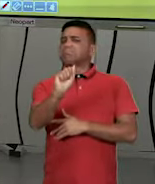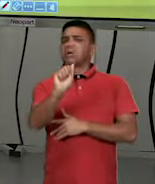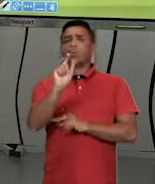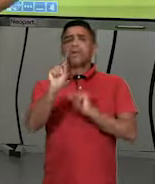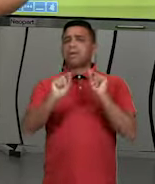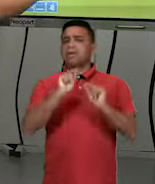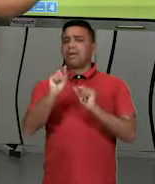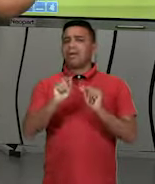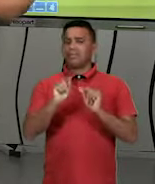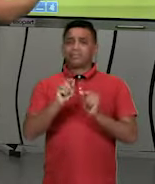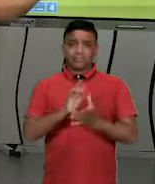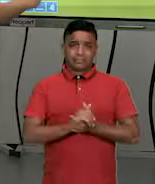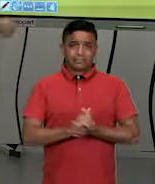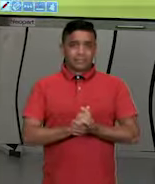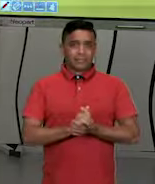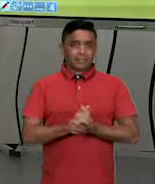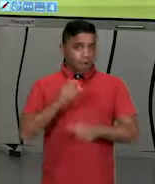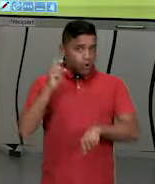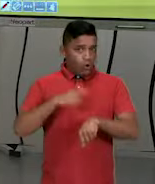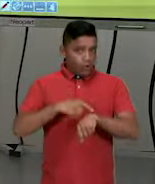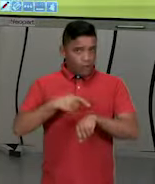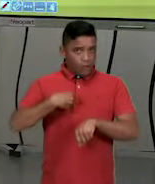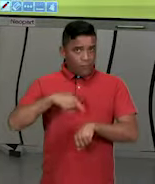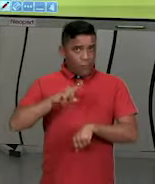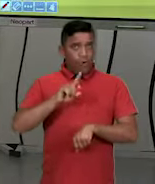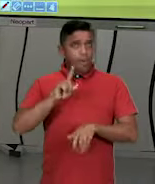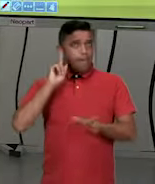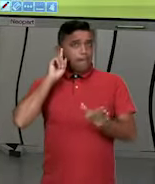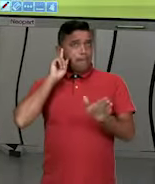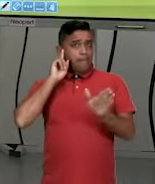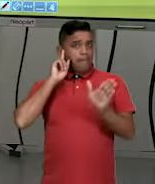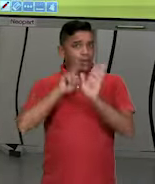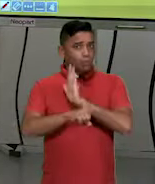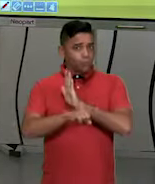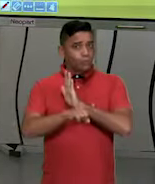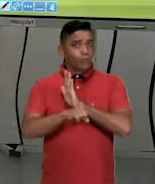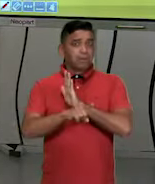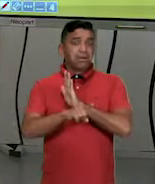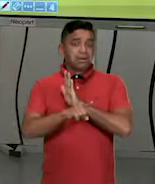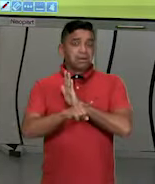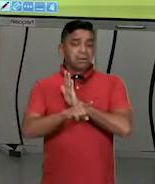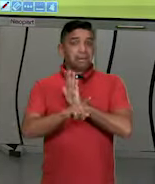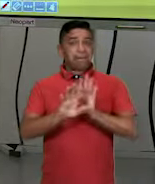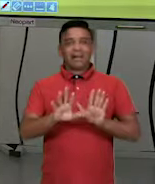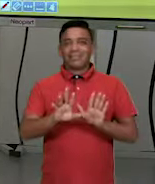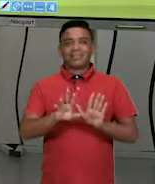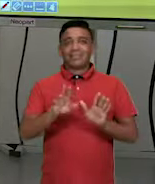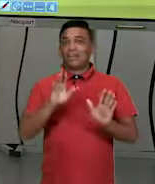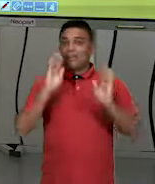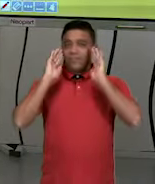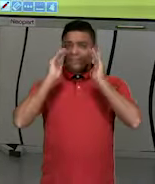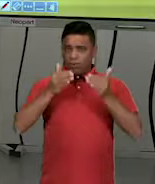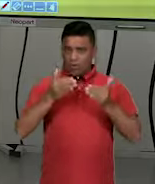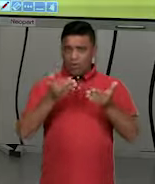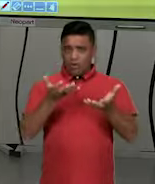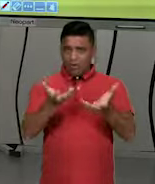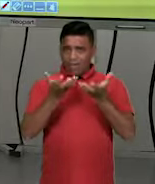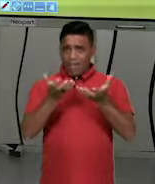uma pergunta, mas que não é com o objetivo de ela ser respondida. É só para